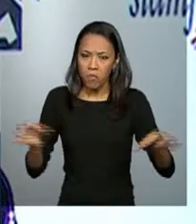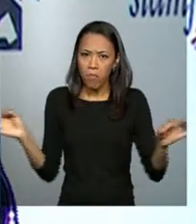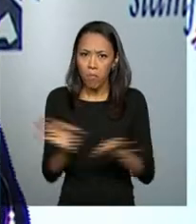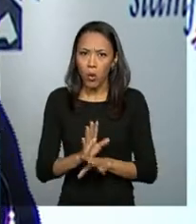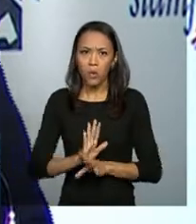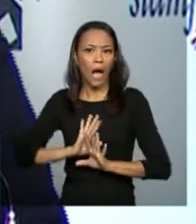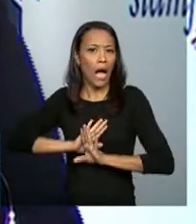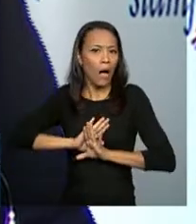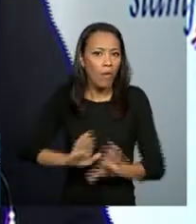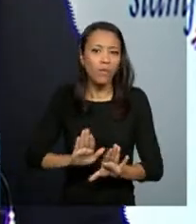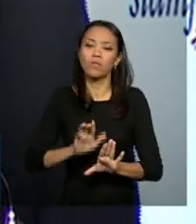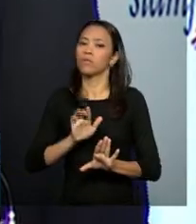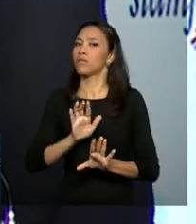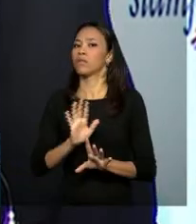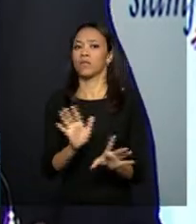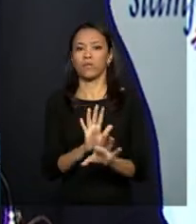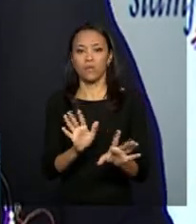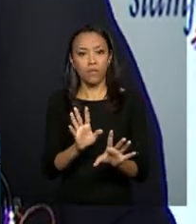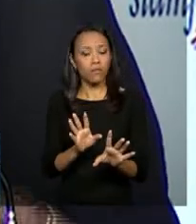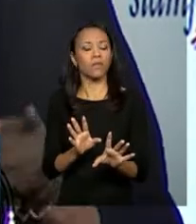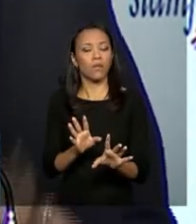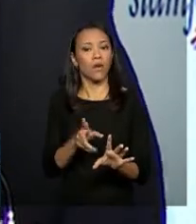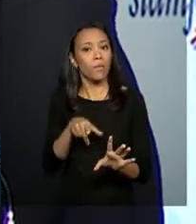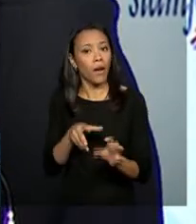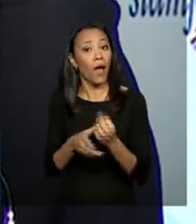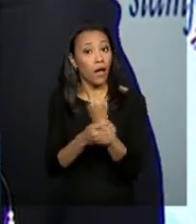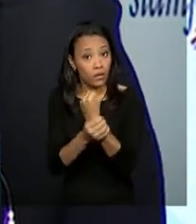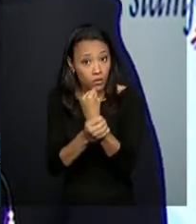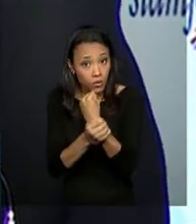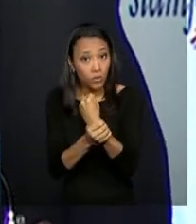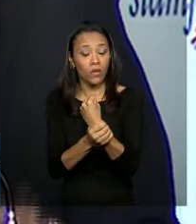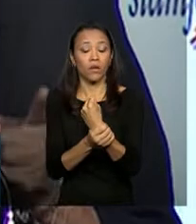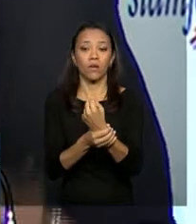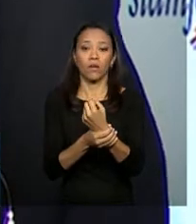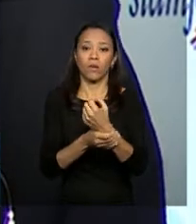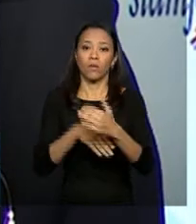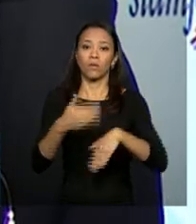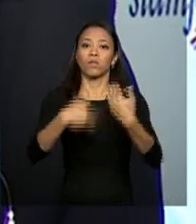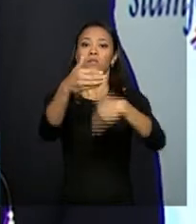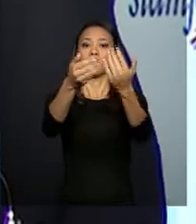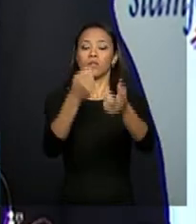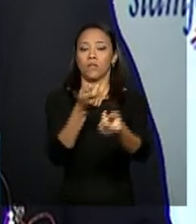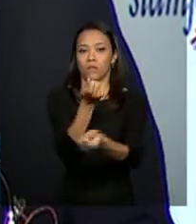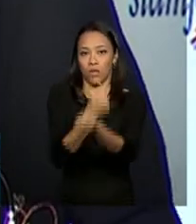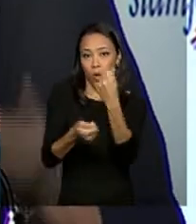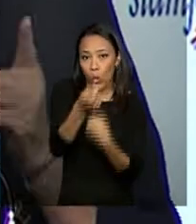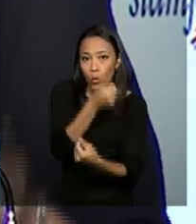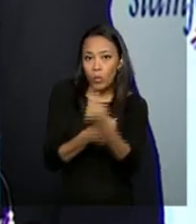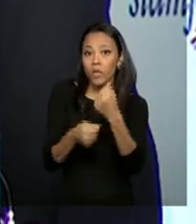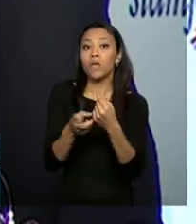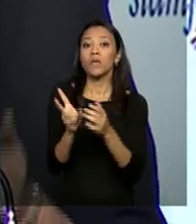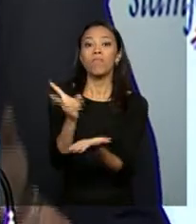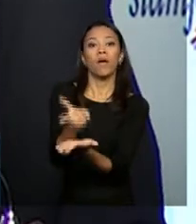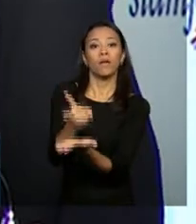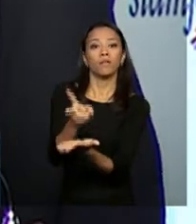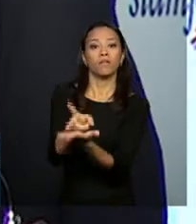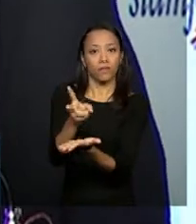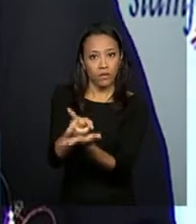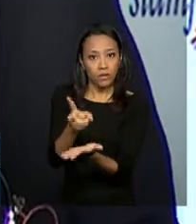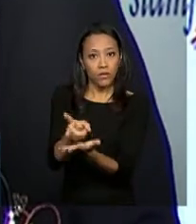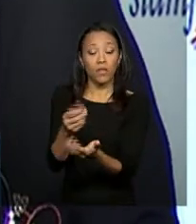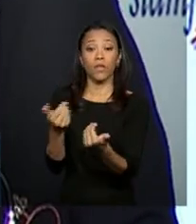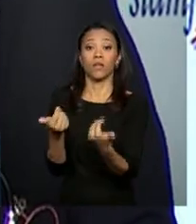repetir, assegurar com eles a retomada do crescimento da economia e do emprego, mantendo os